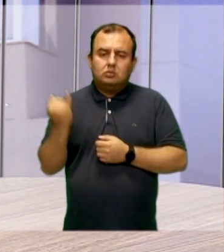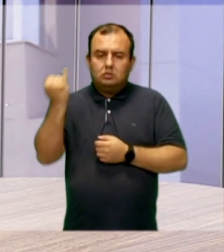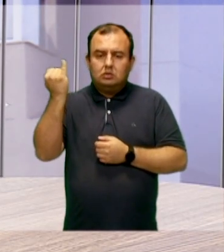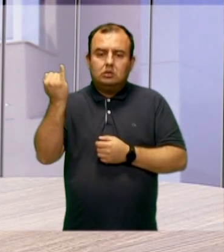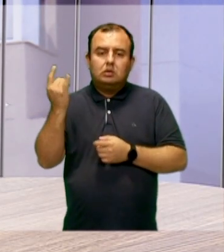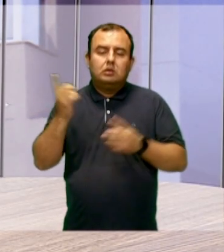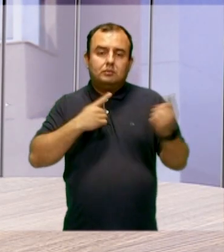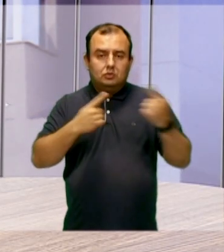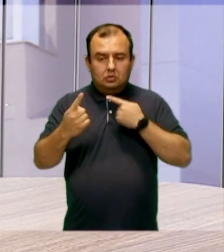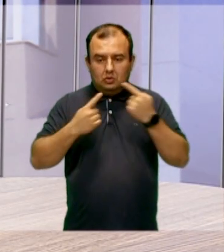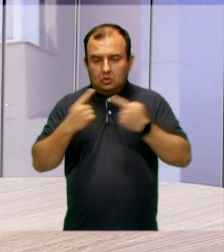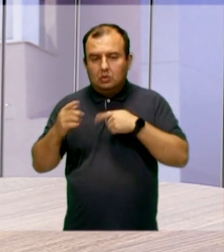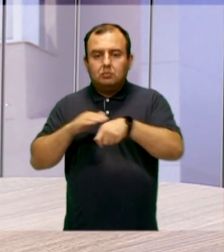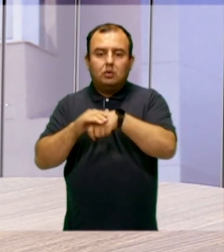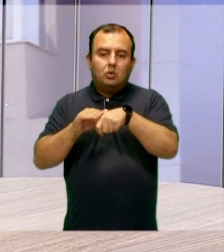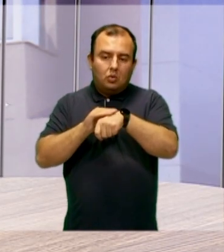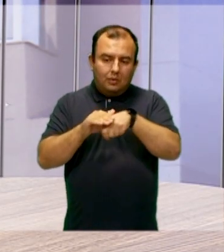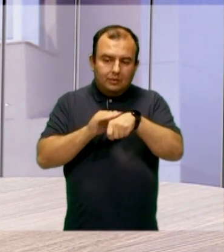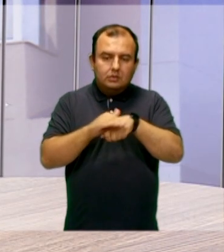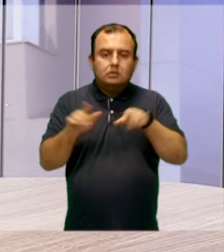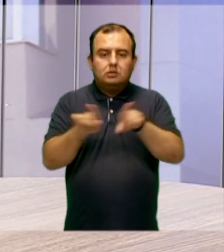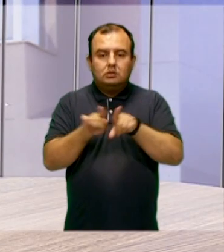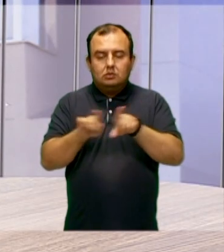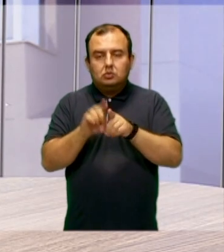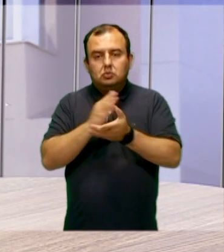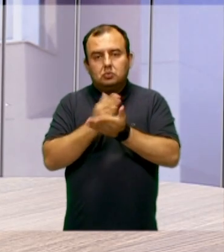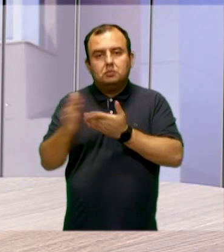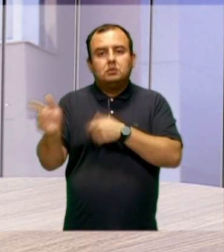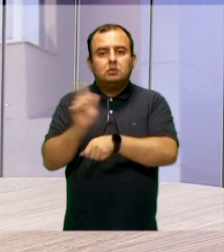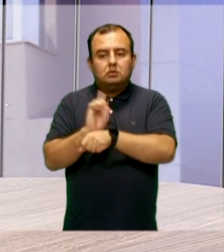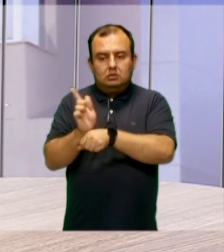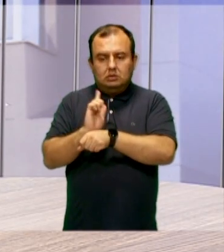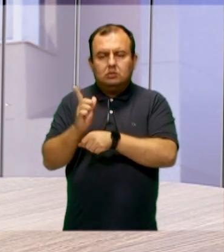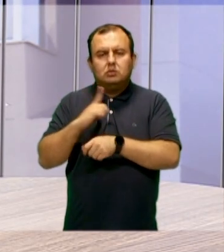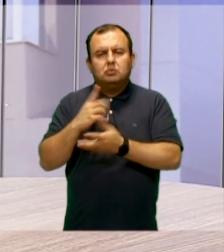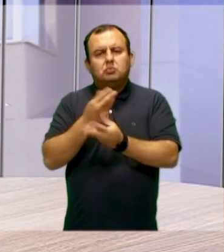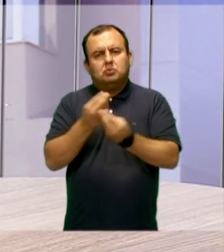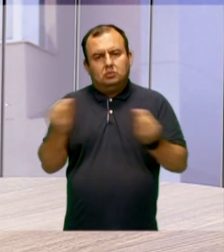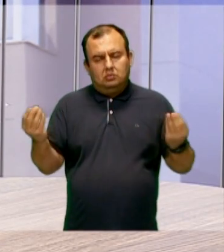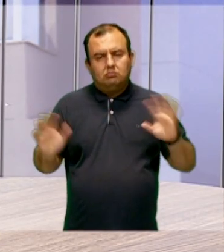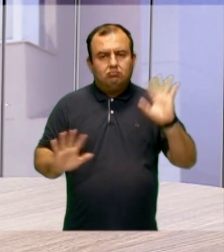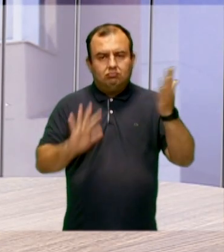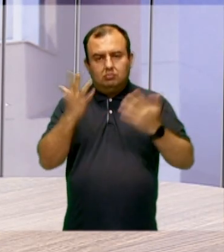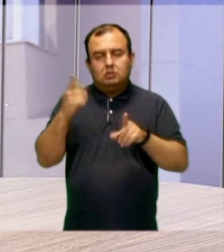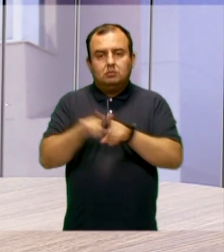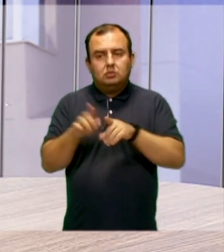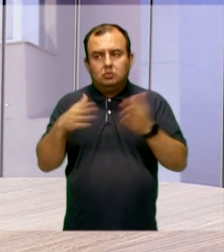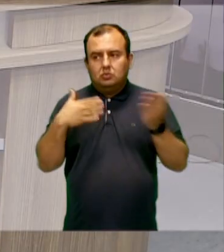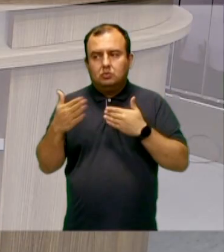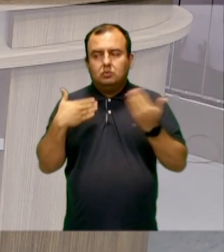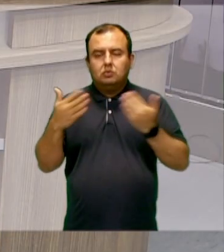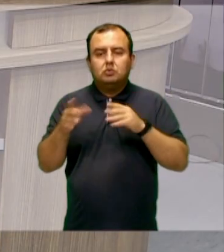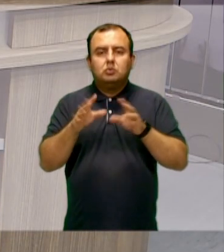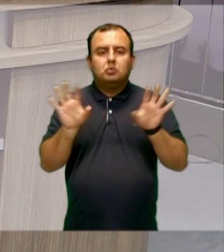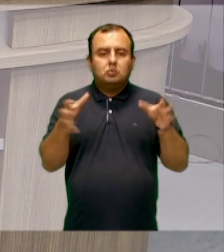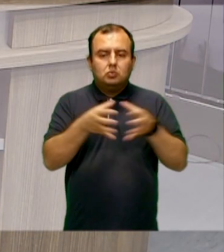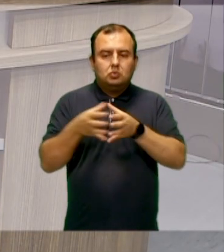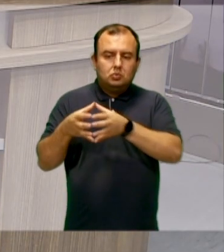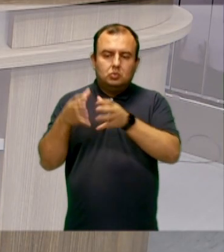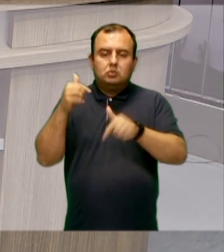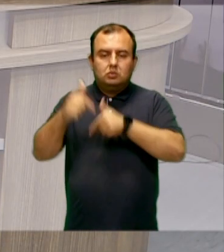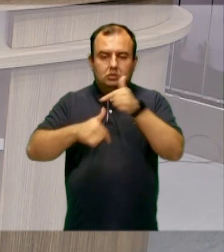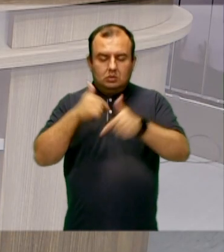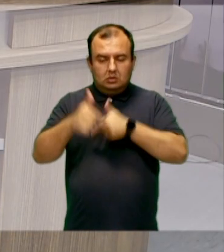assim por diálogo, passa por conversa. E nesse início de gestão a gente teve muito isso. A gente conversou com muitos grupos de servidores